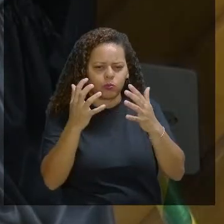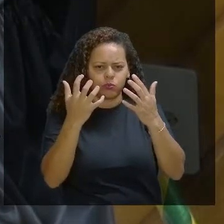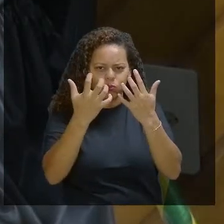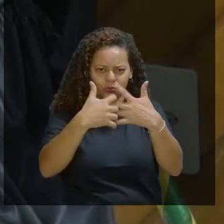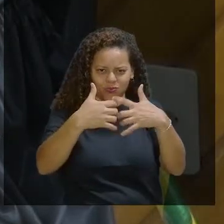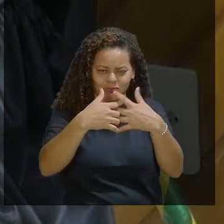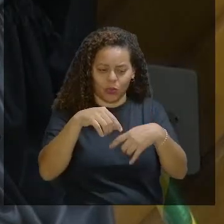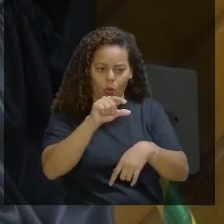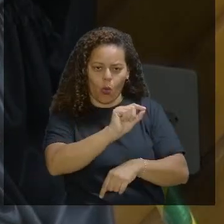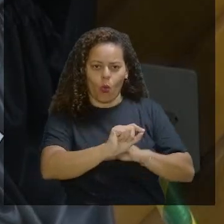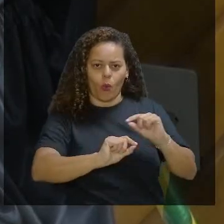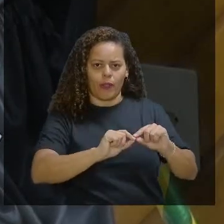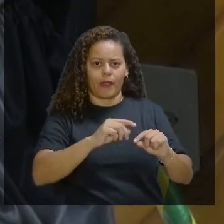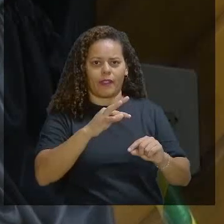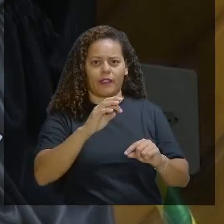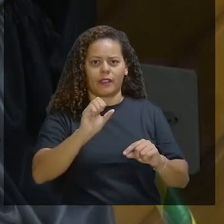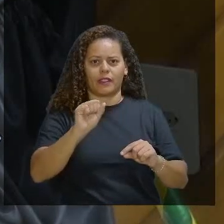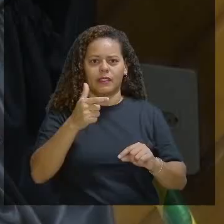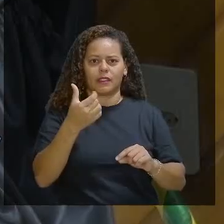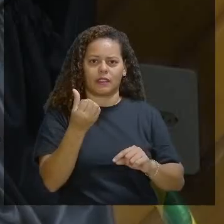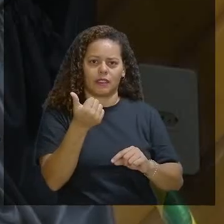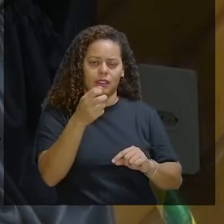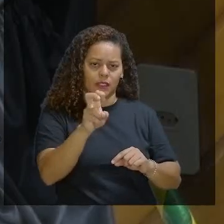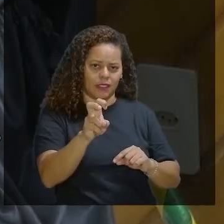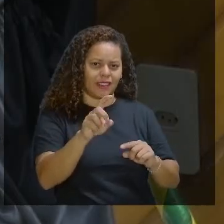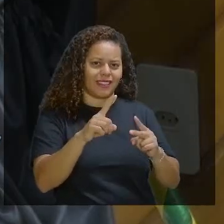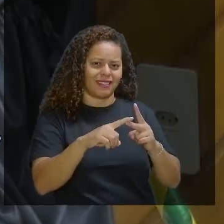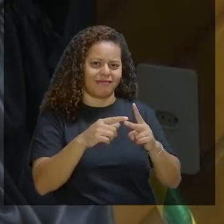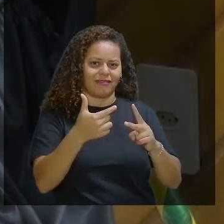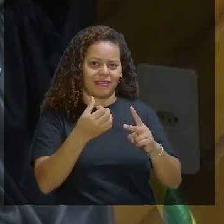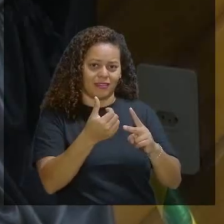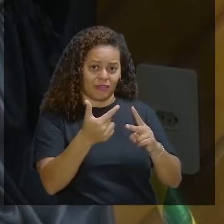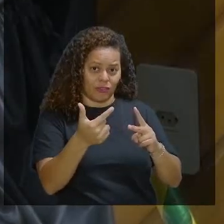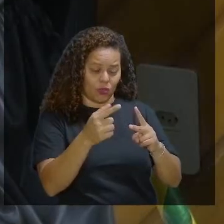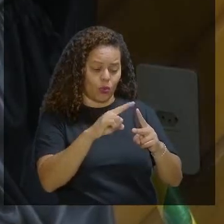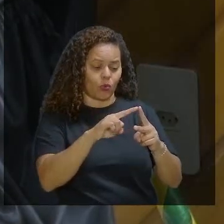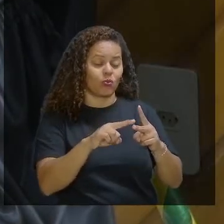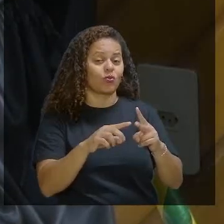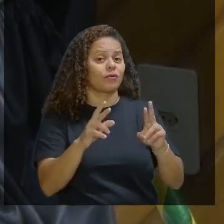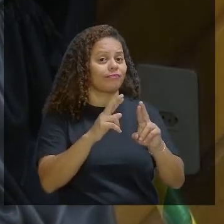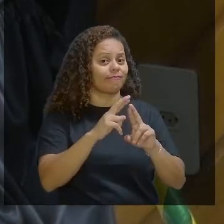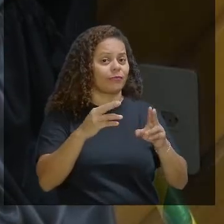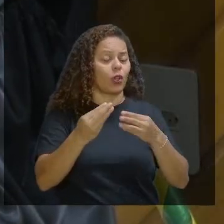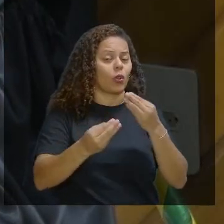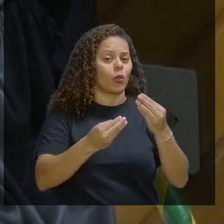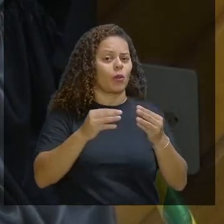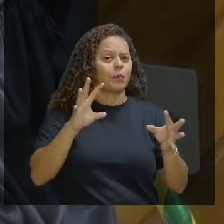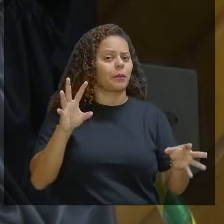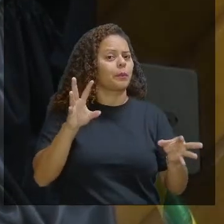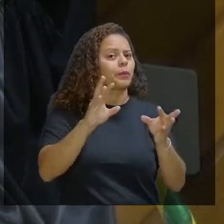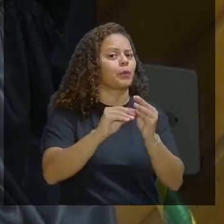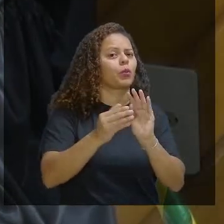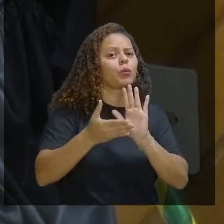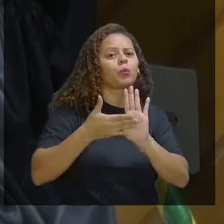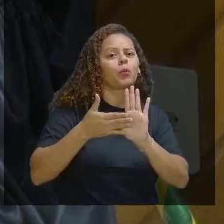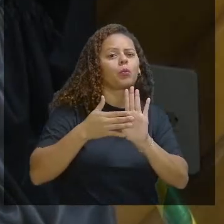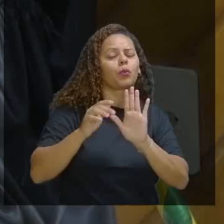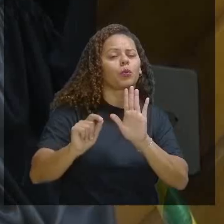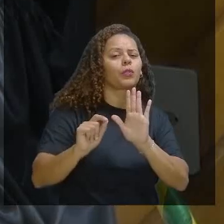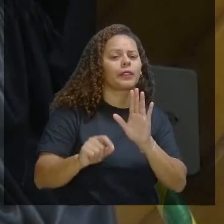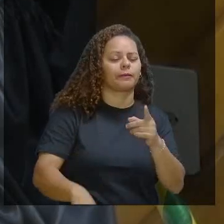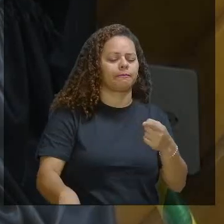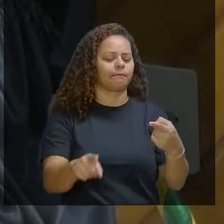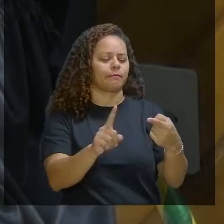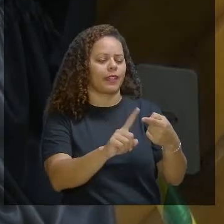TRE-AP 615, que trata da competência em razão da matéria. Em síntese, a proposta é a seguinte: